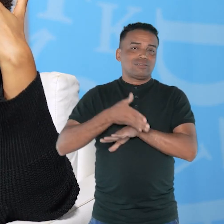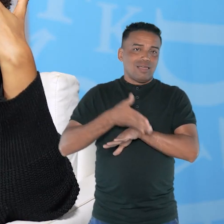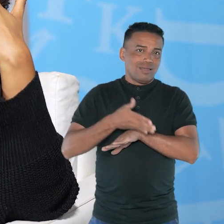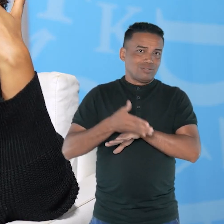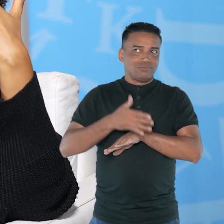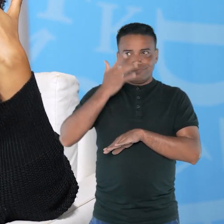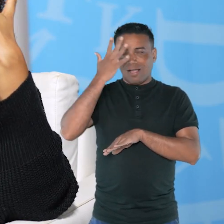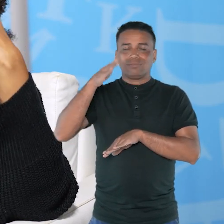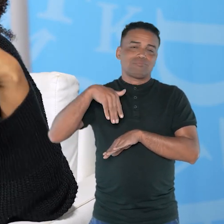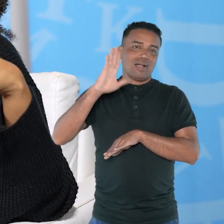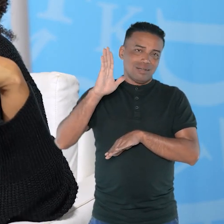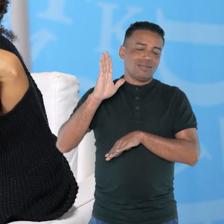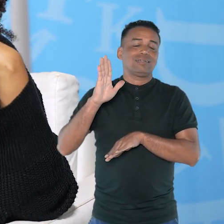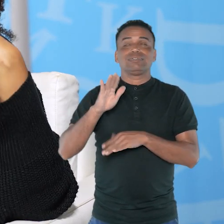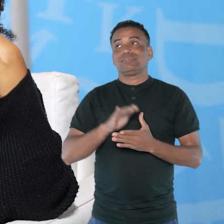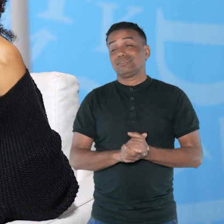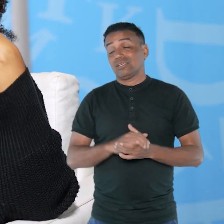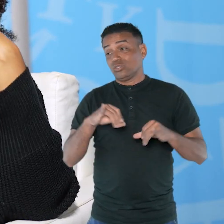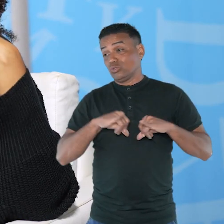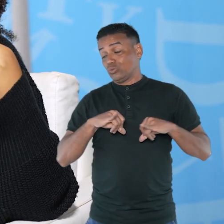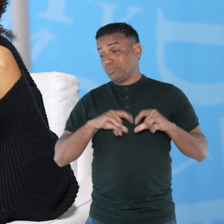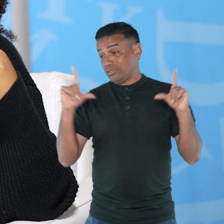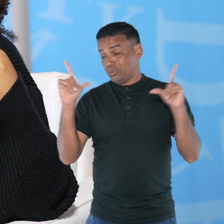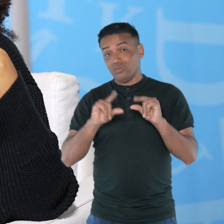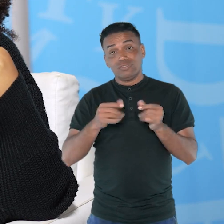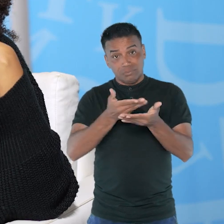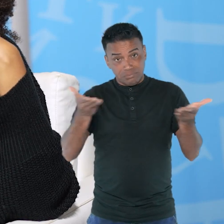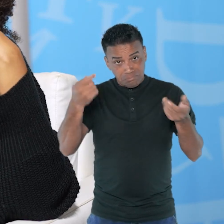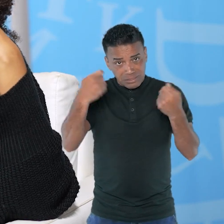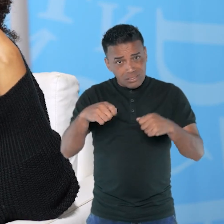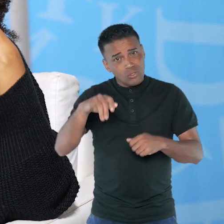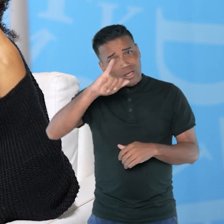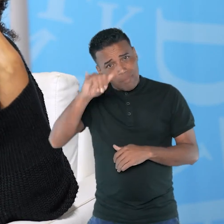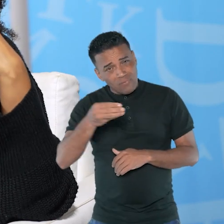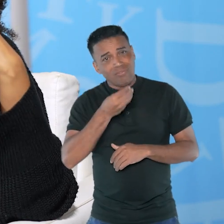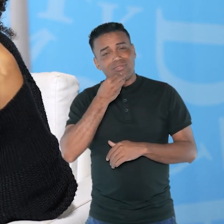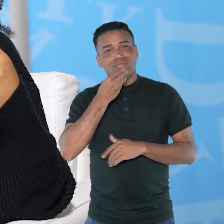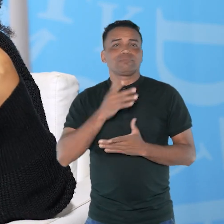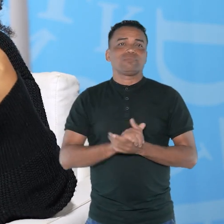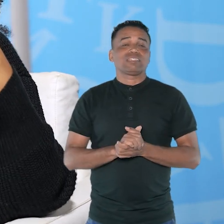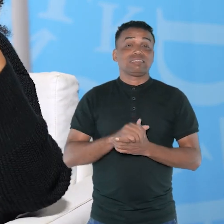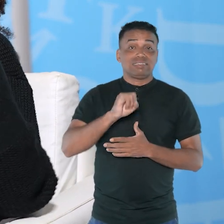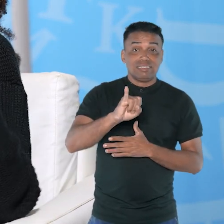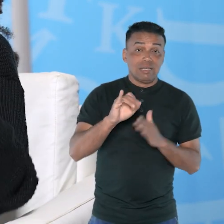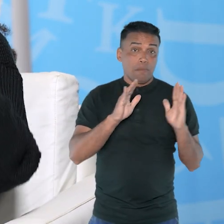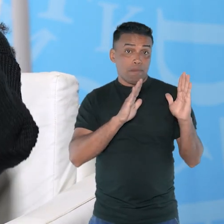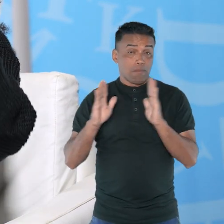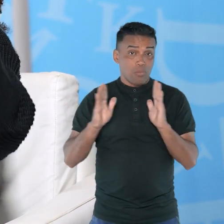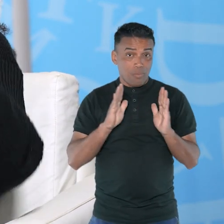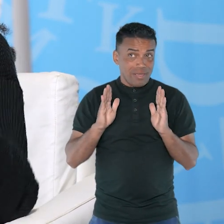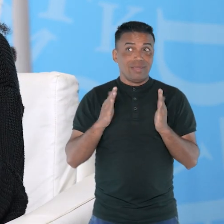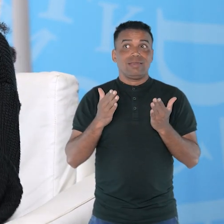maneira menos suada, eu acho que vocês devem aproveitar isso. E que, se for o momento em que não é aquela, não